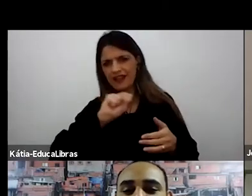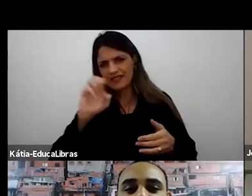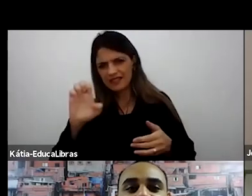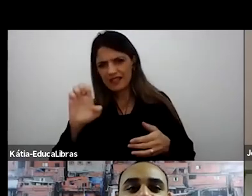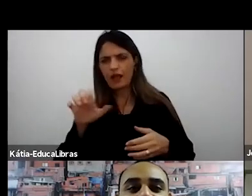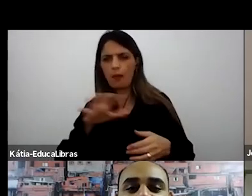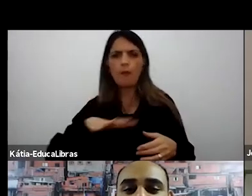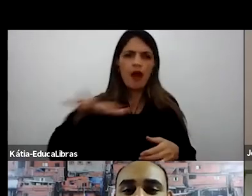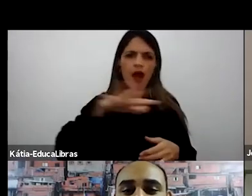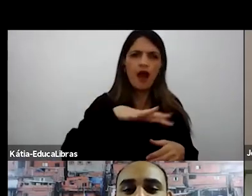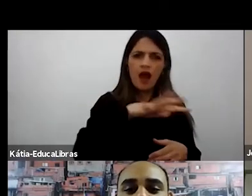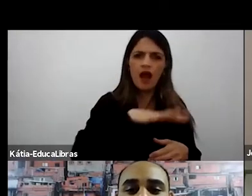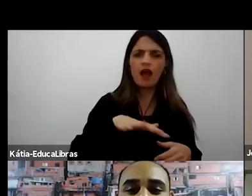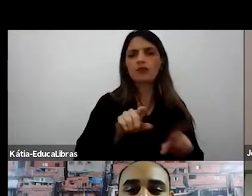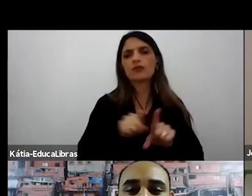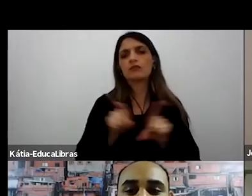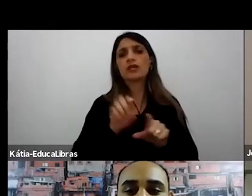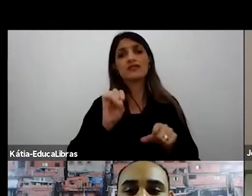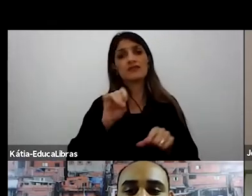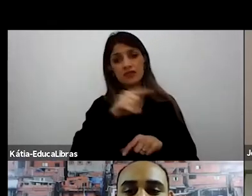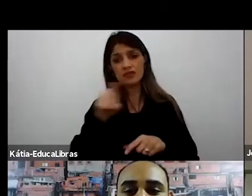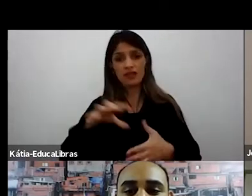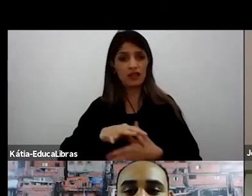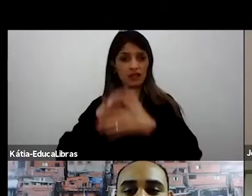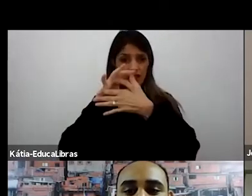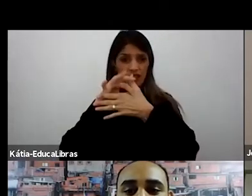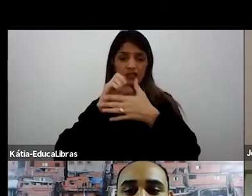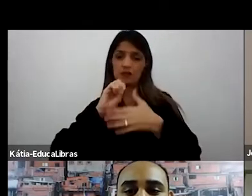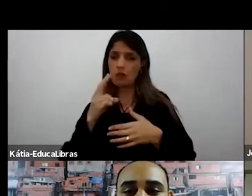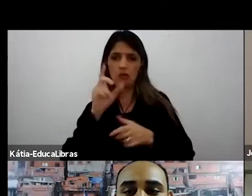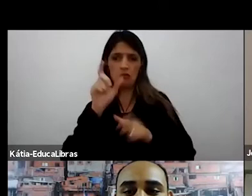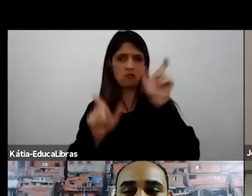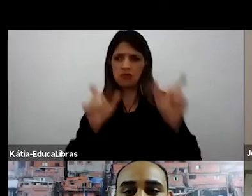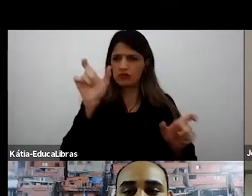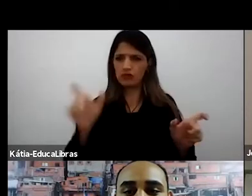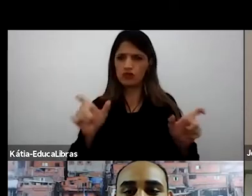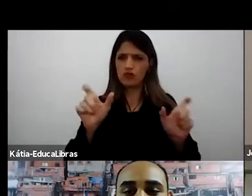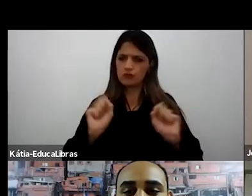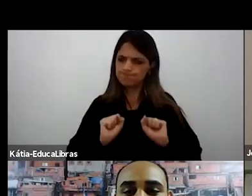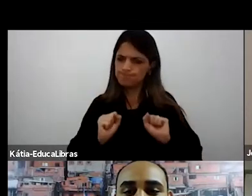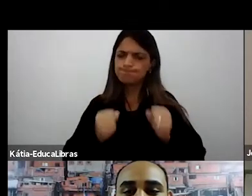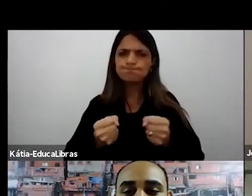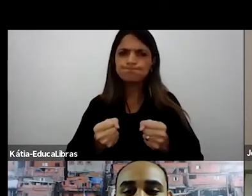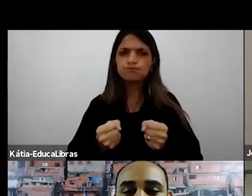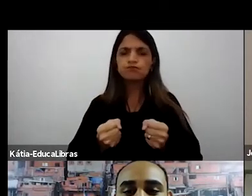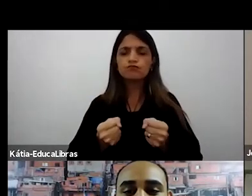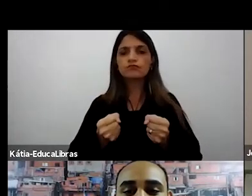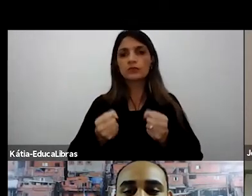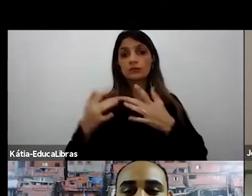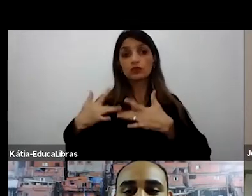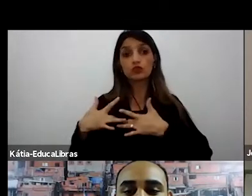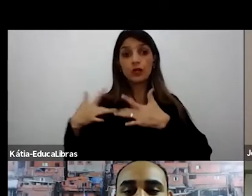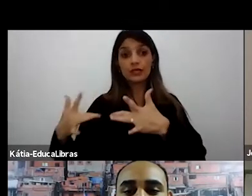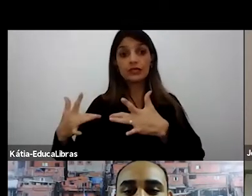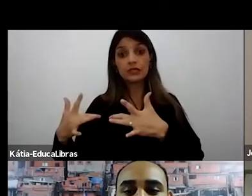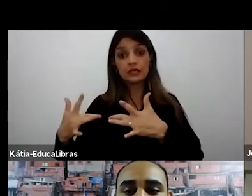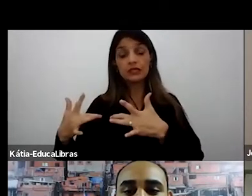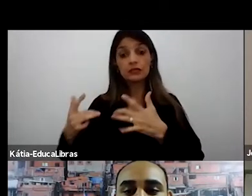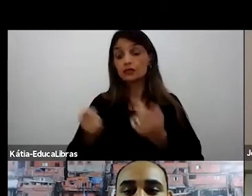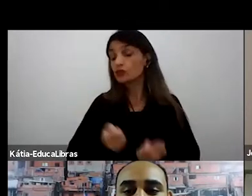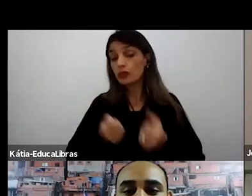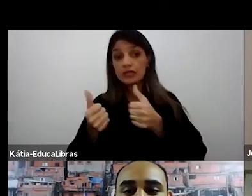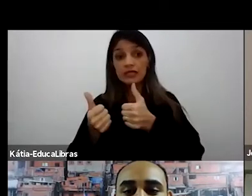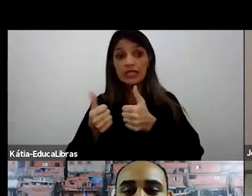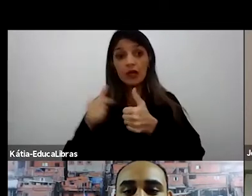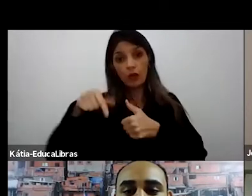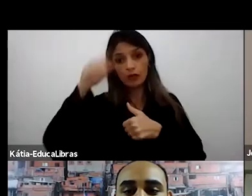enfim, se você é uma liderança ou um cidadão, uma cidadã engajada pela causa da cultura de doação no Brasil e quer